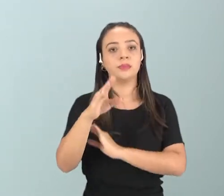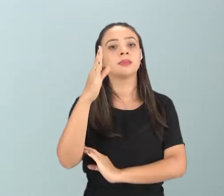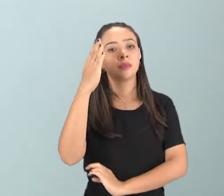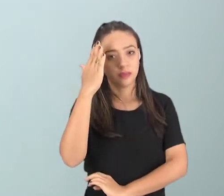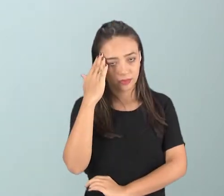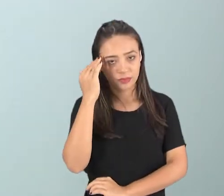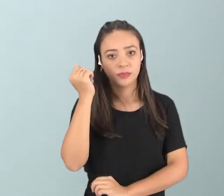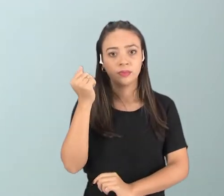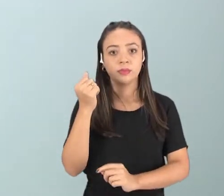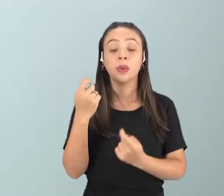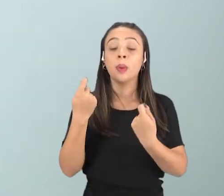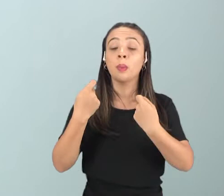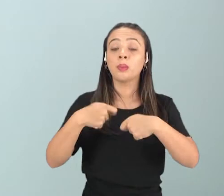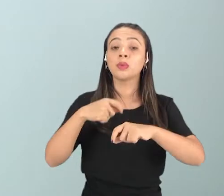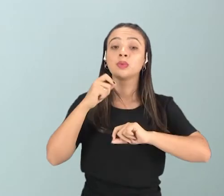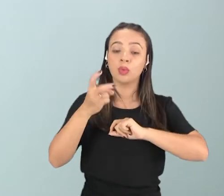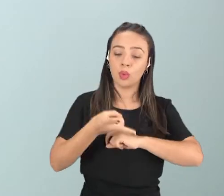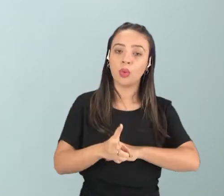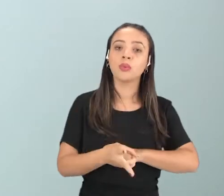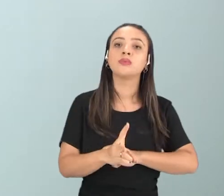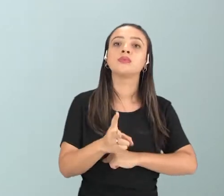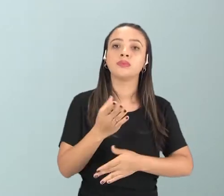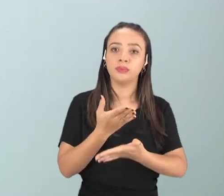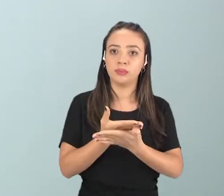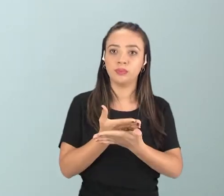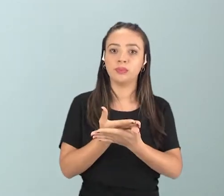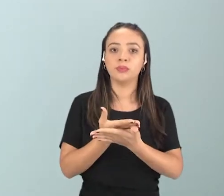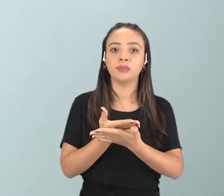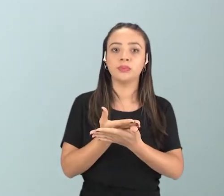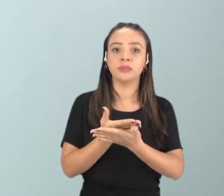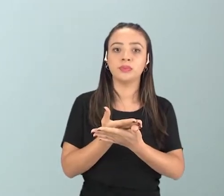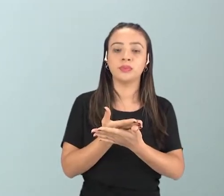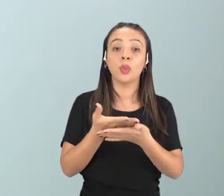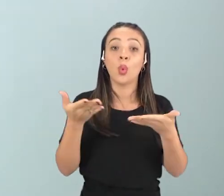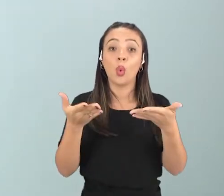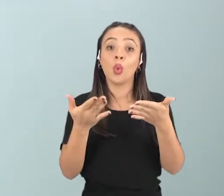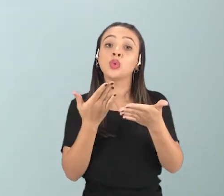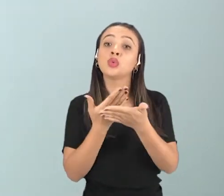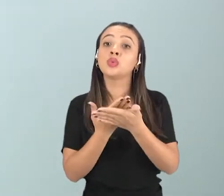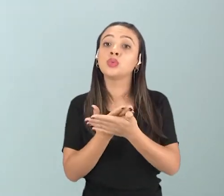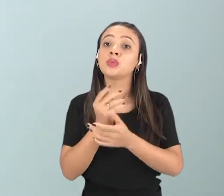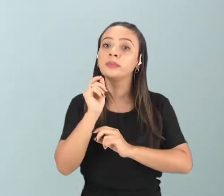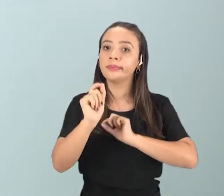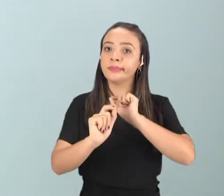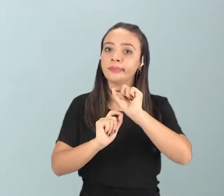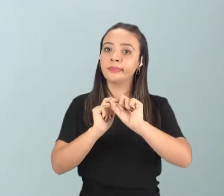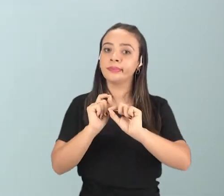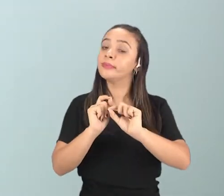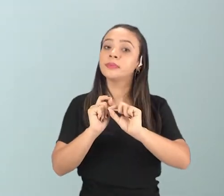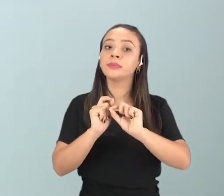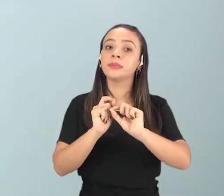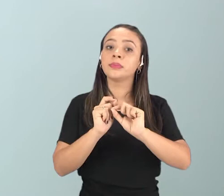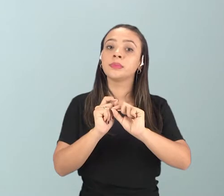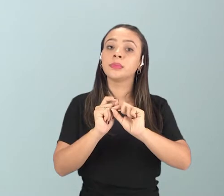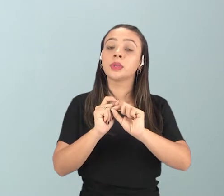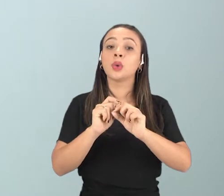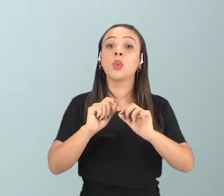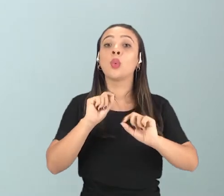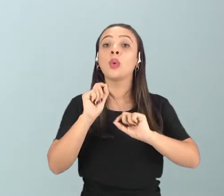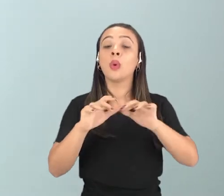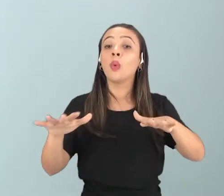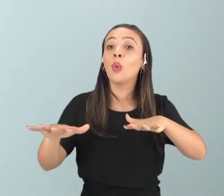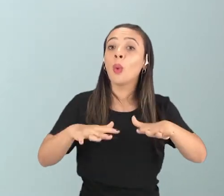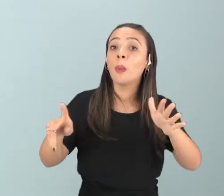Para que a gente possa, né, dar seguimento à aula de hoje. Na aula de hoje nós vamos estudar, né, quais são os movimentos cíclicos